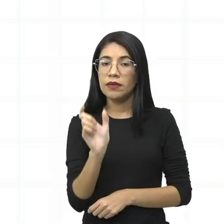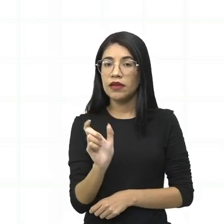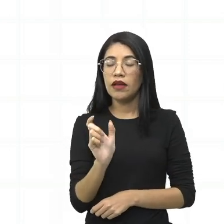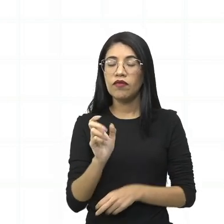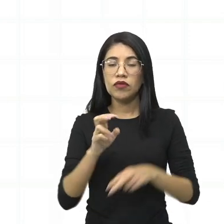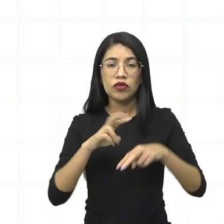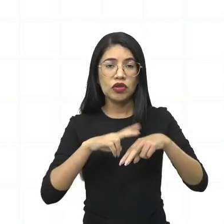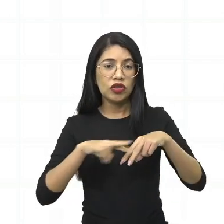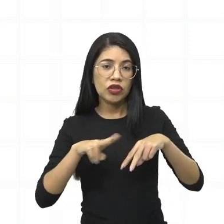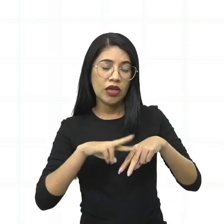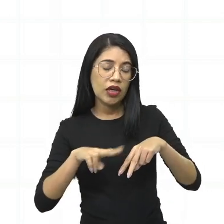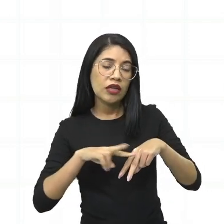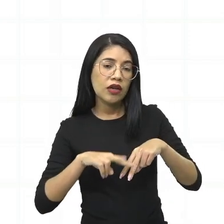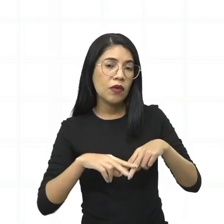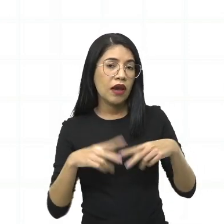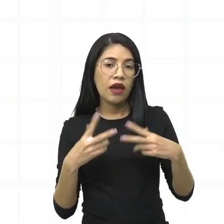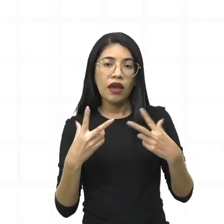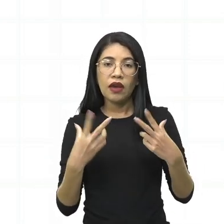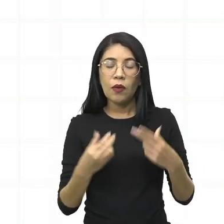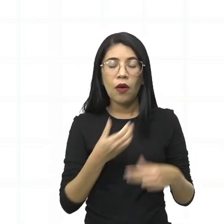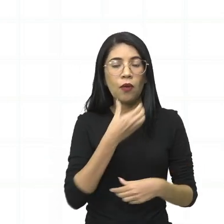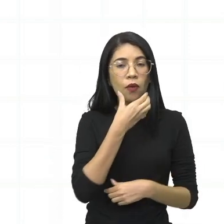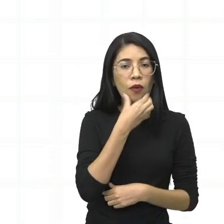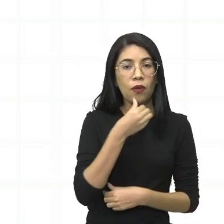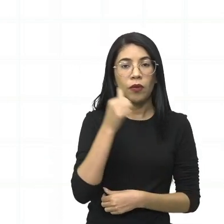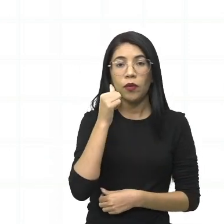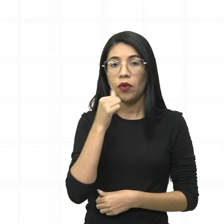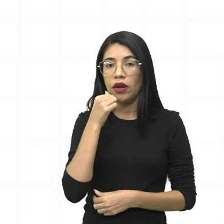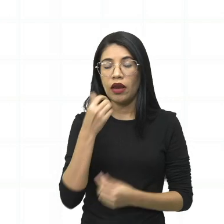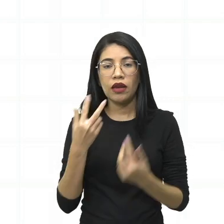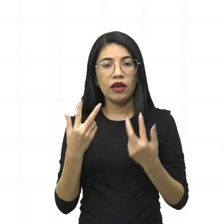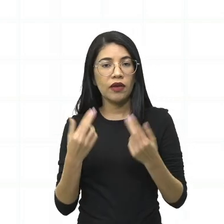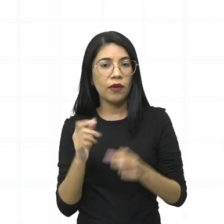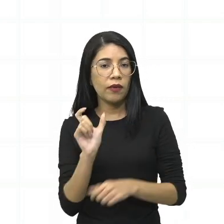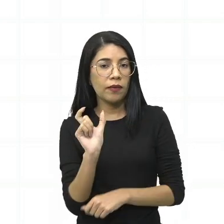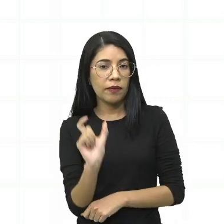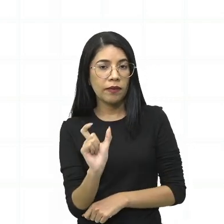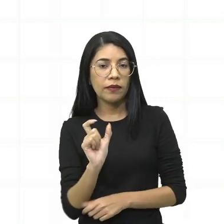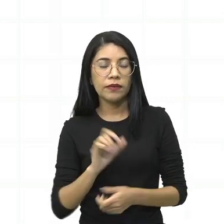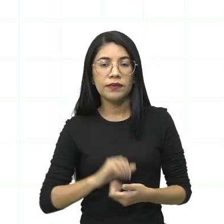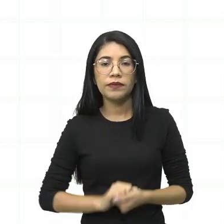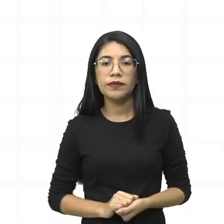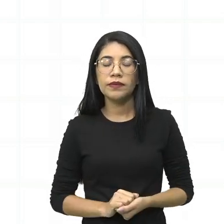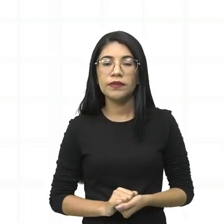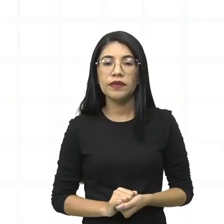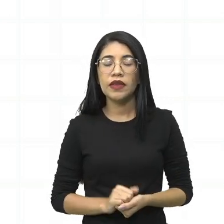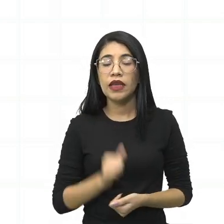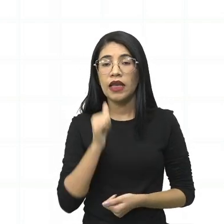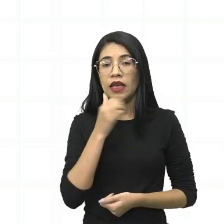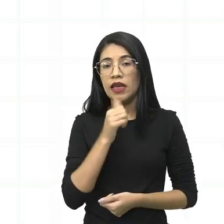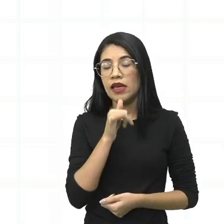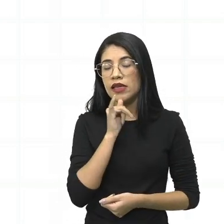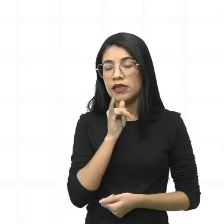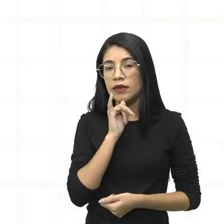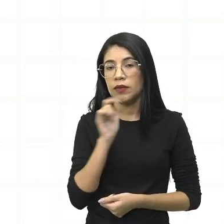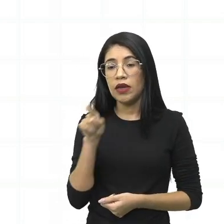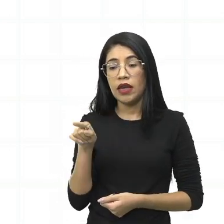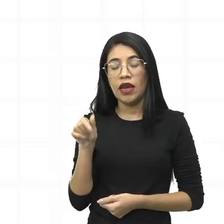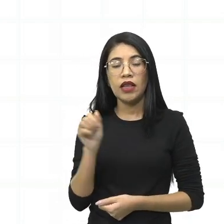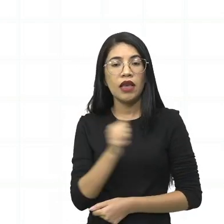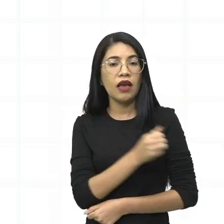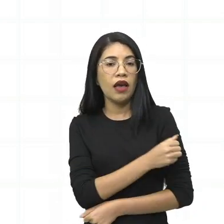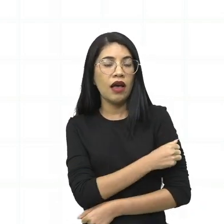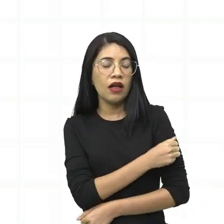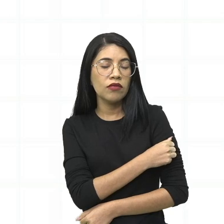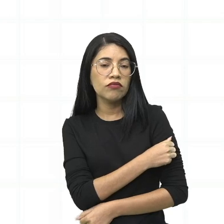de gênero, para este substantivo, tá? Ele é um estudante.